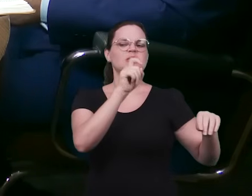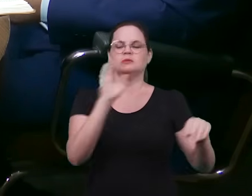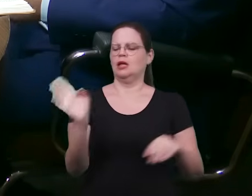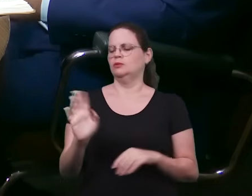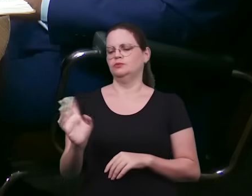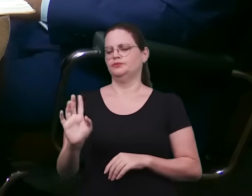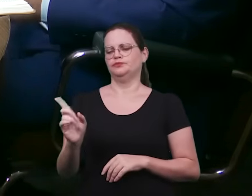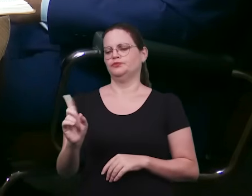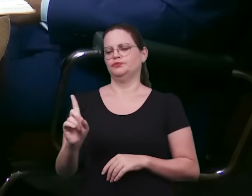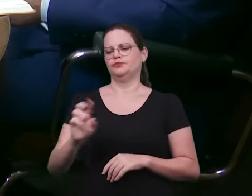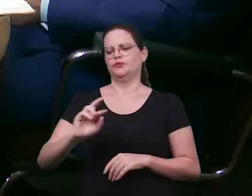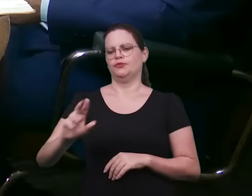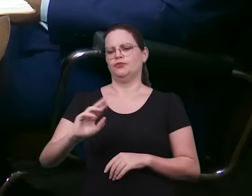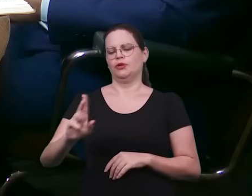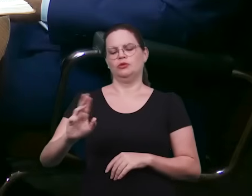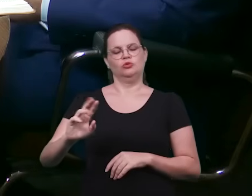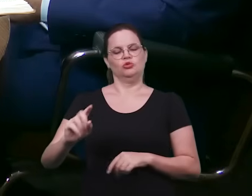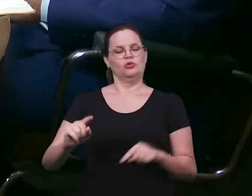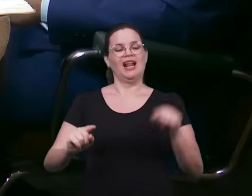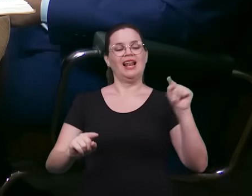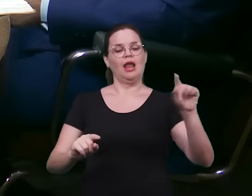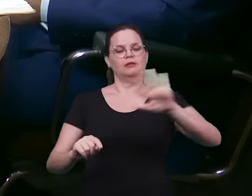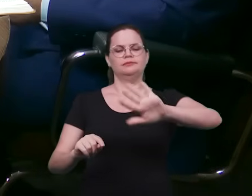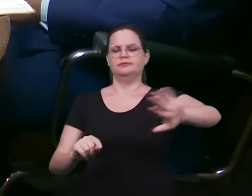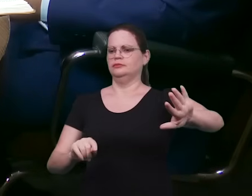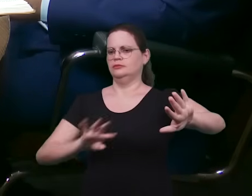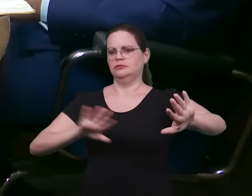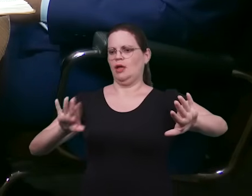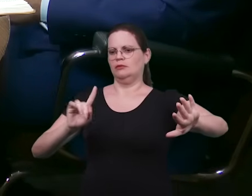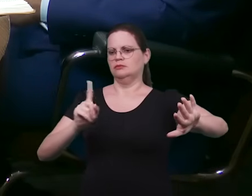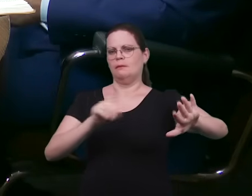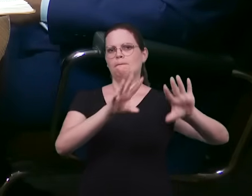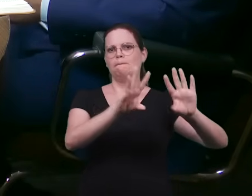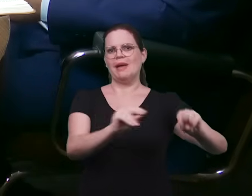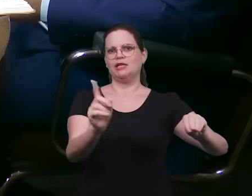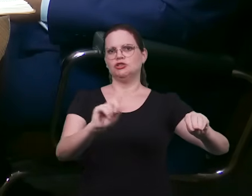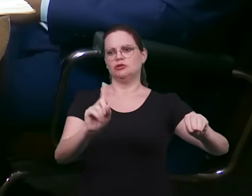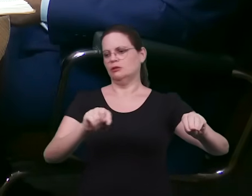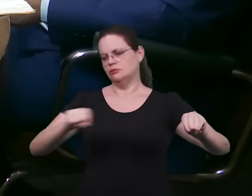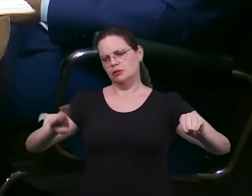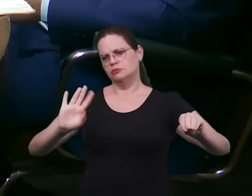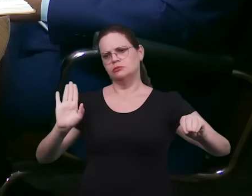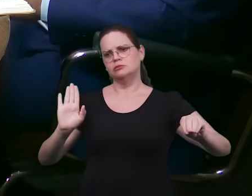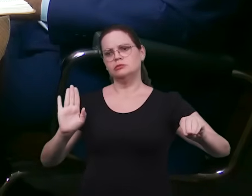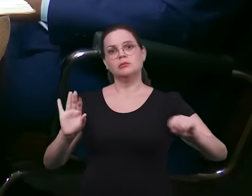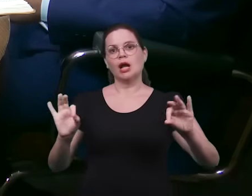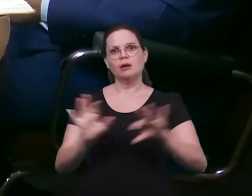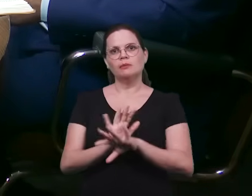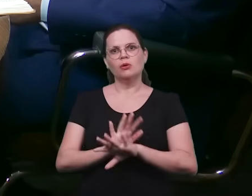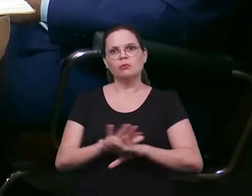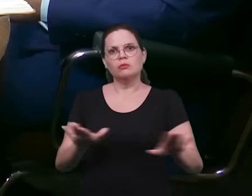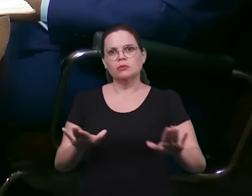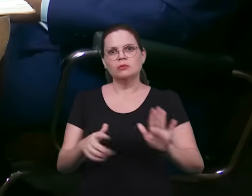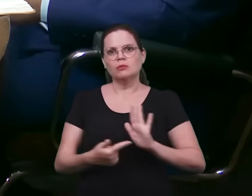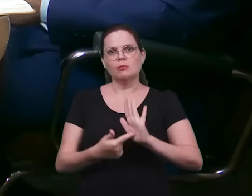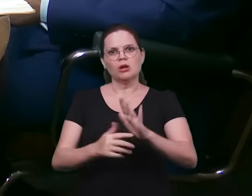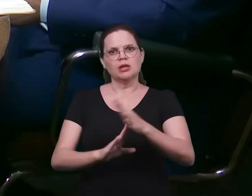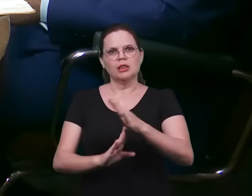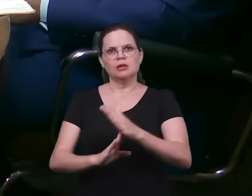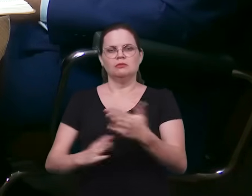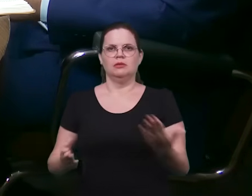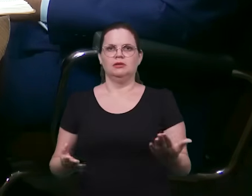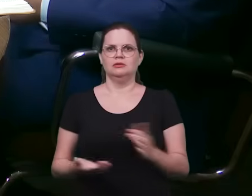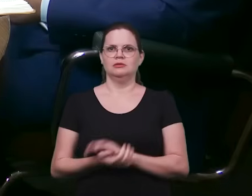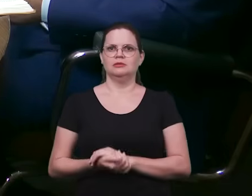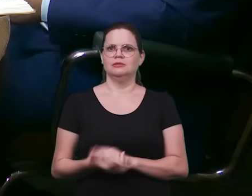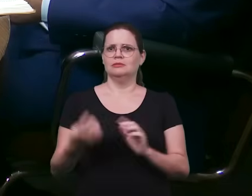estou interessado, são cidades muito prósperas. Não, ali não tem negócio. Ali vocês não vão entrar. Não pode ser um Acabe da vida,